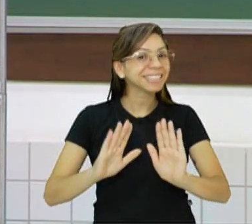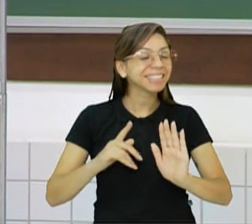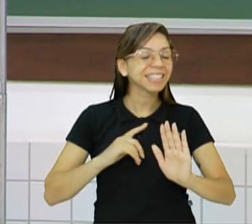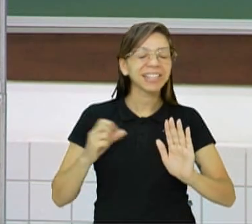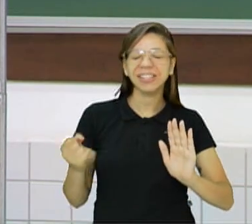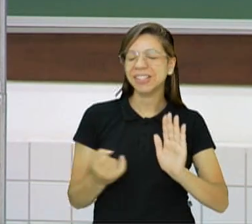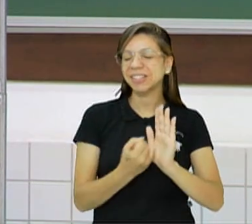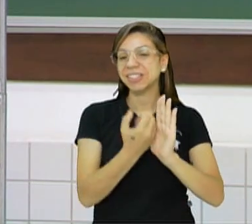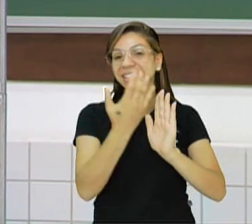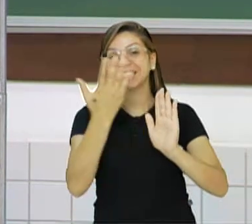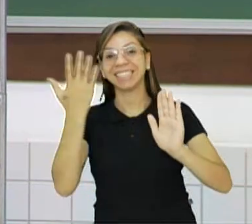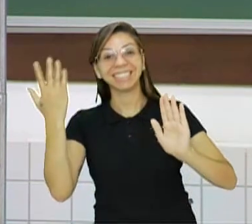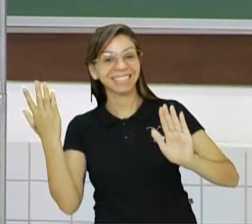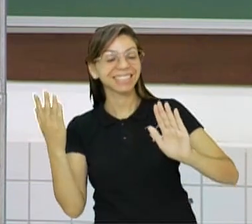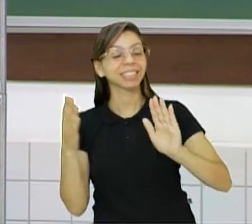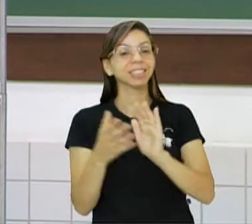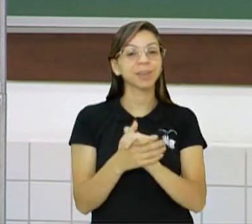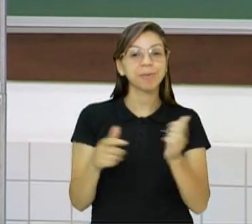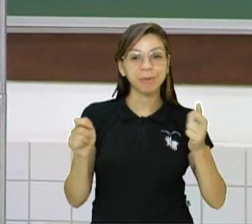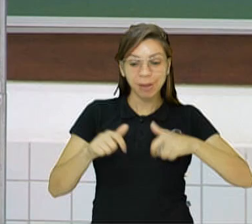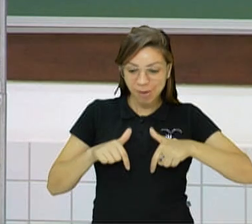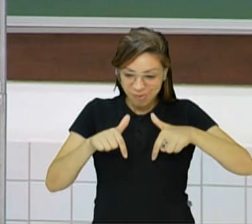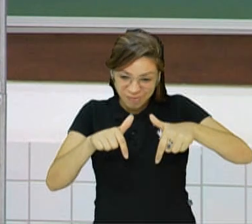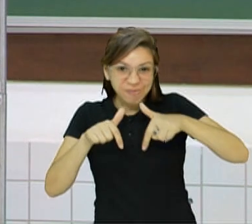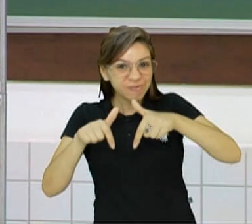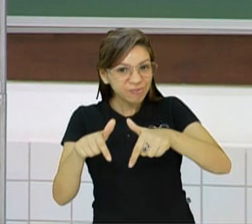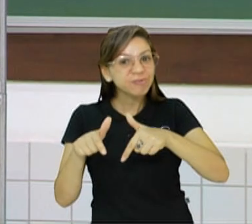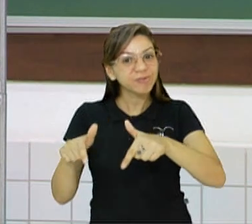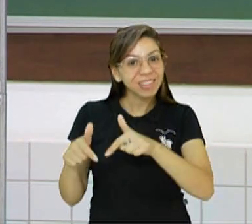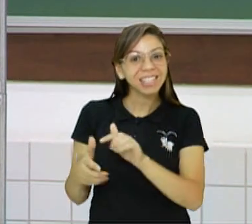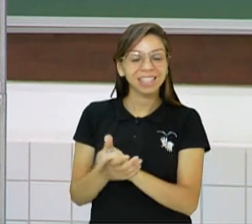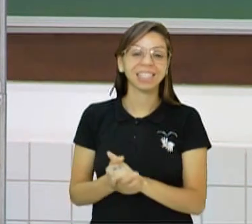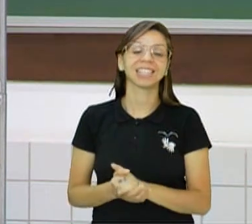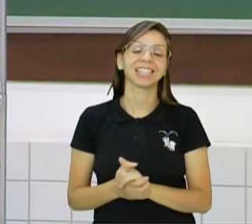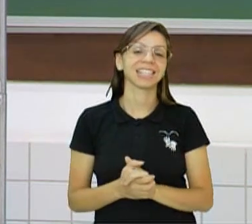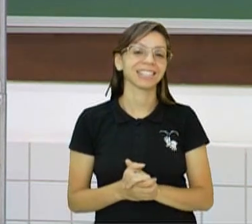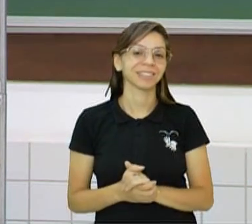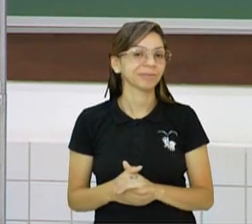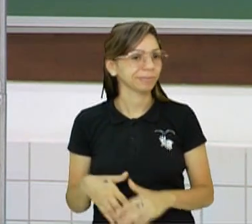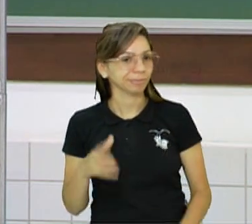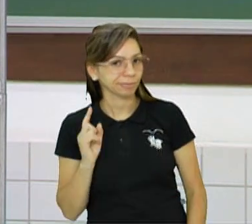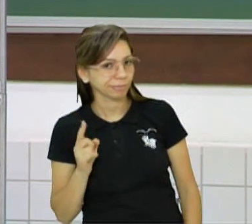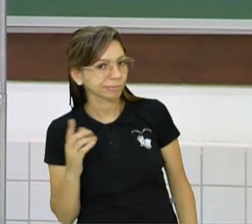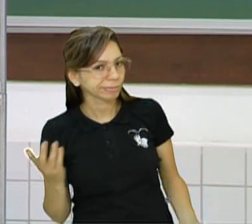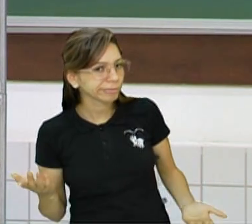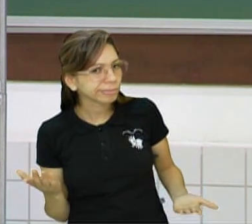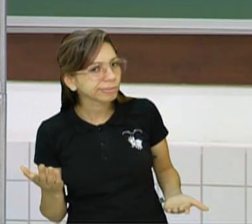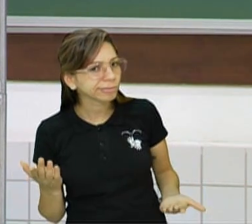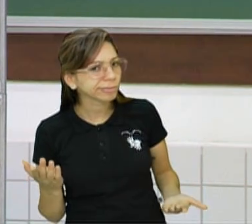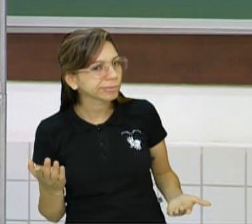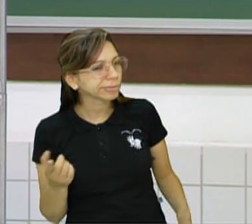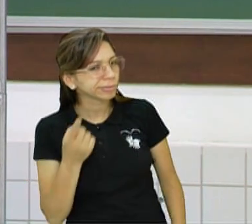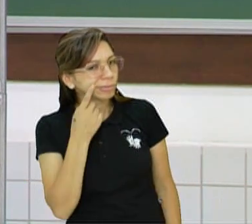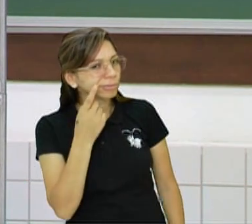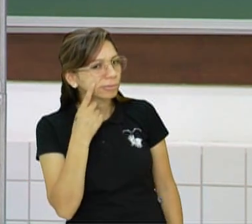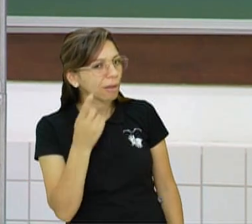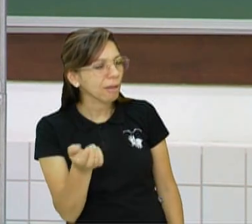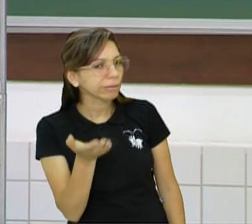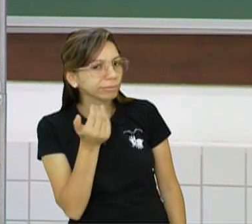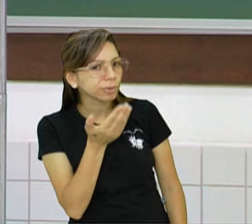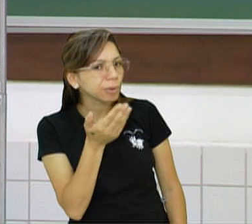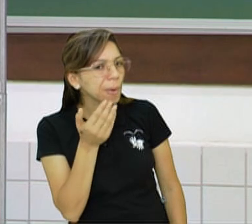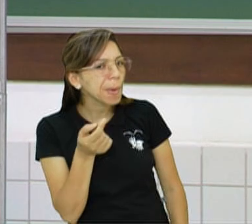quanta montagem, quanta mão na massa que a gente tá tendo hoje, né? Ai, ai, ai, eu acho que eu tô até vendo vocês comendo